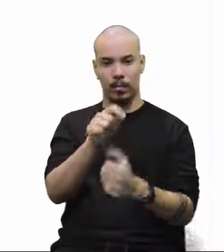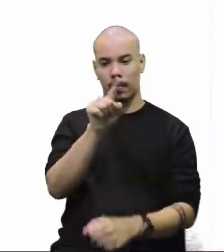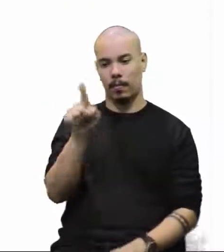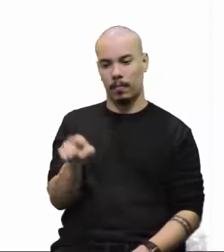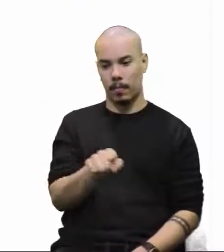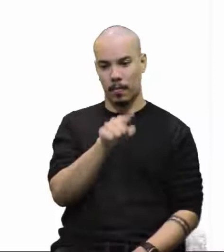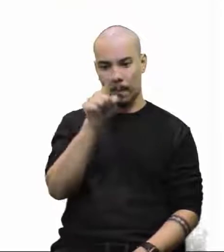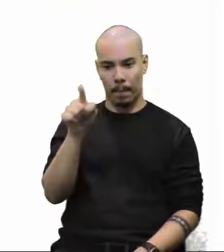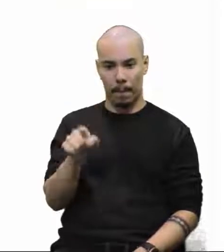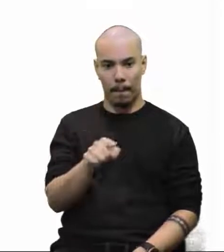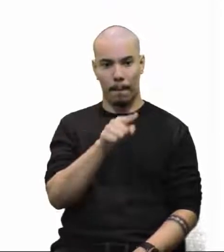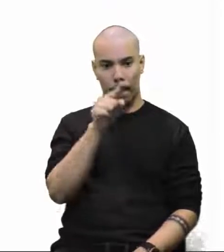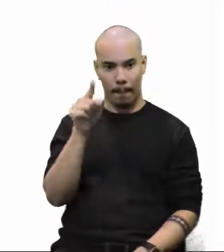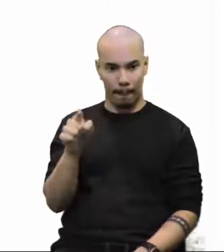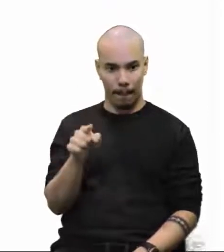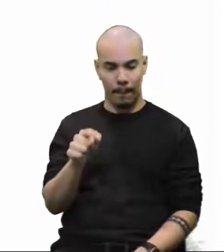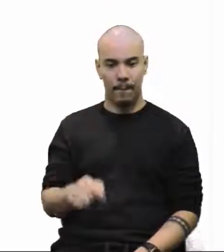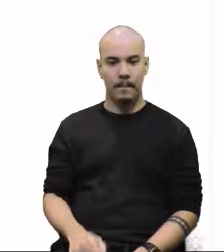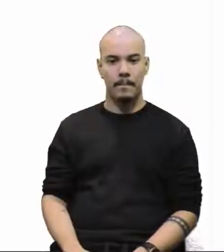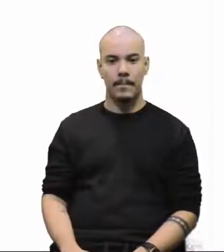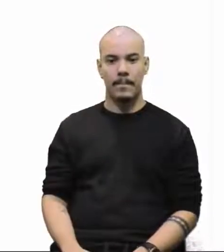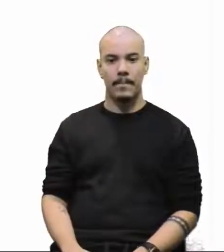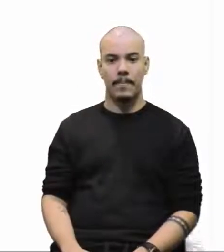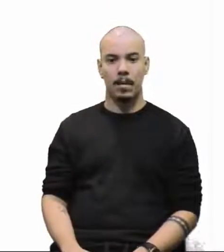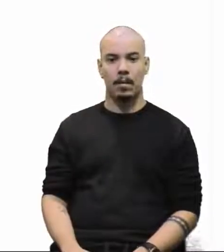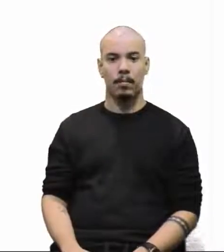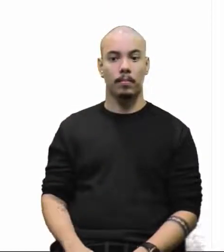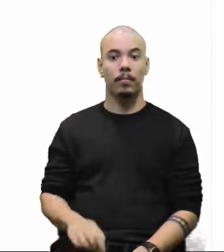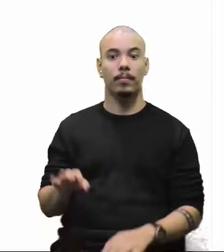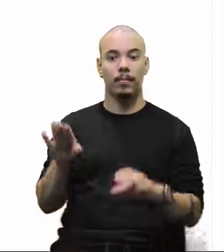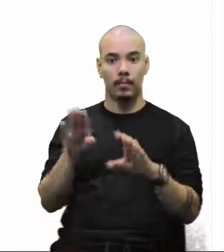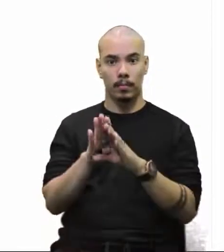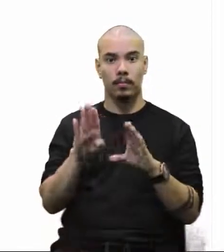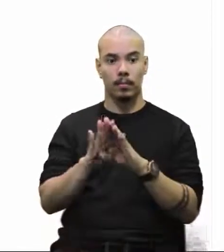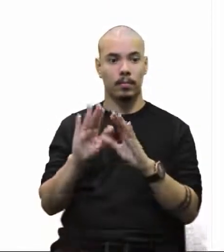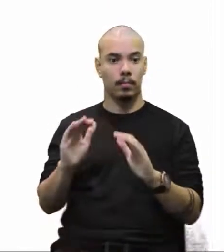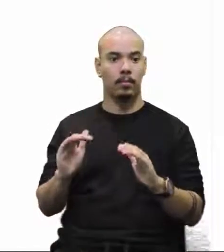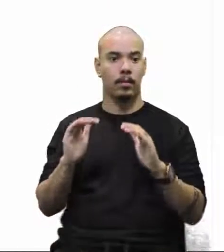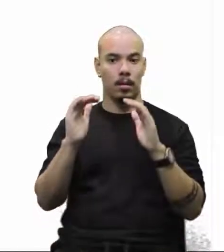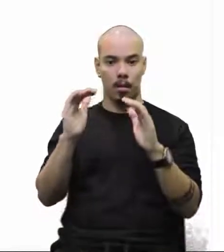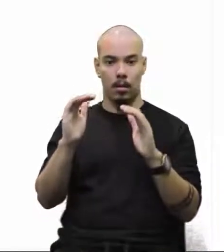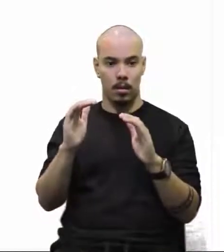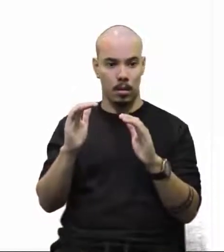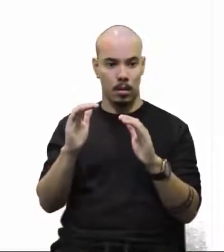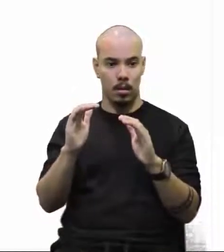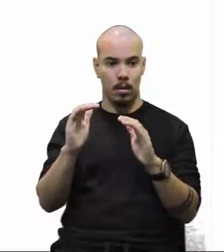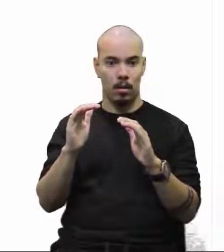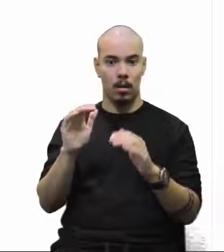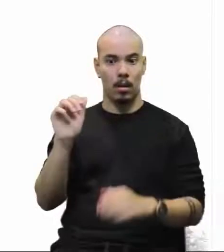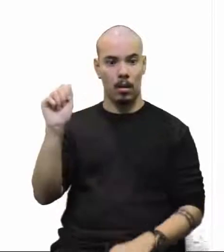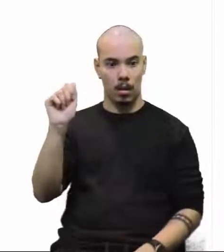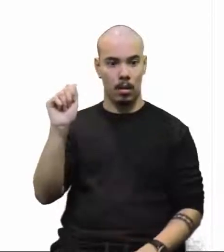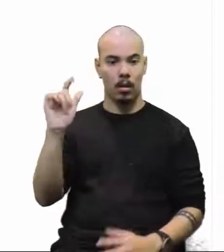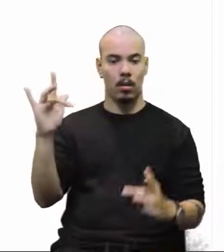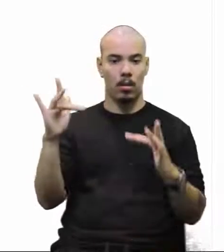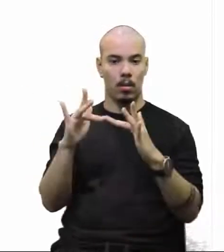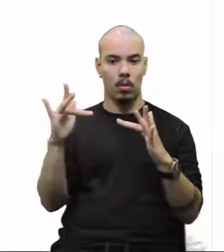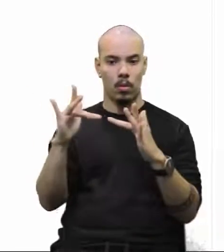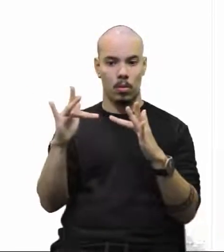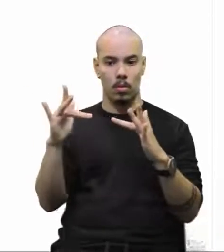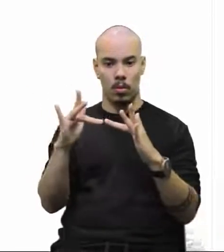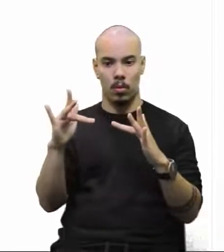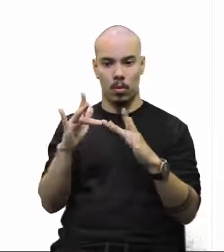ó. E sua extremidade inferior A está em contato com uma